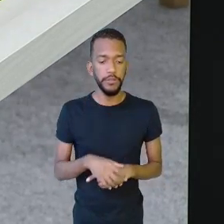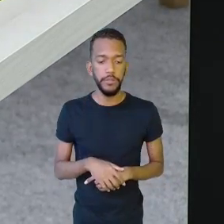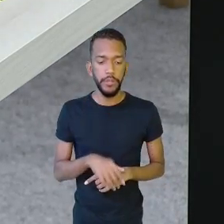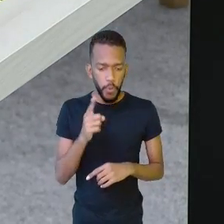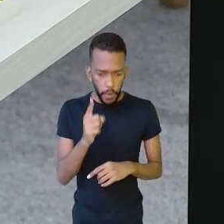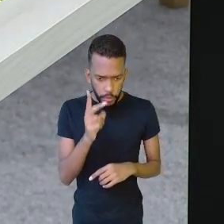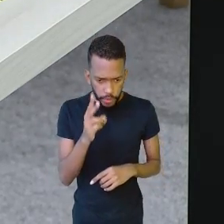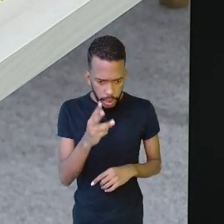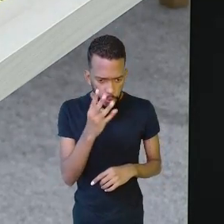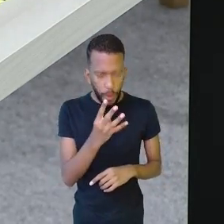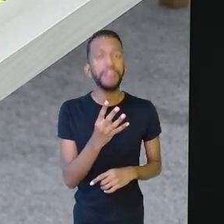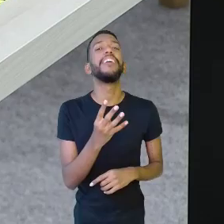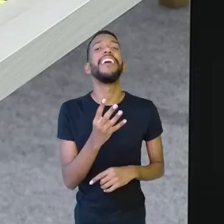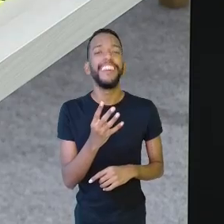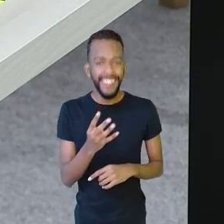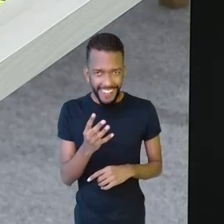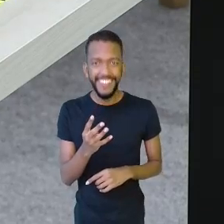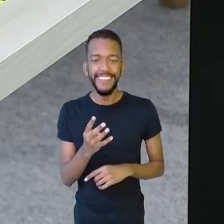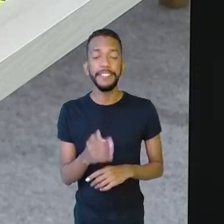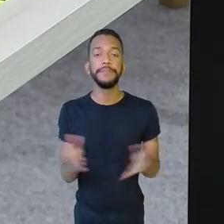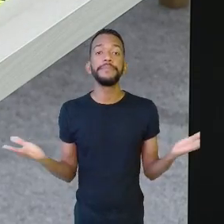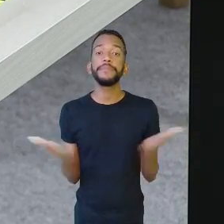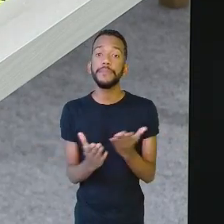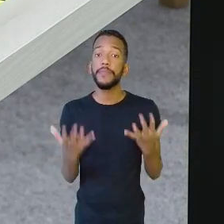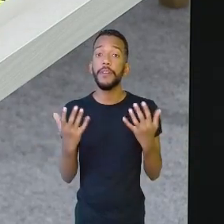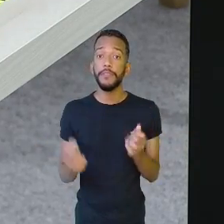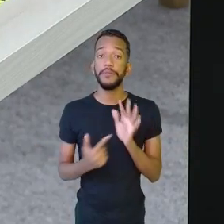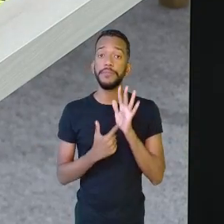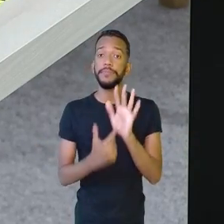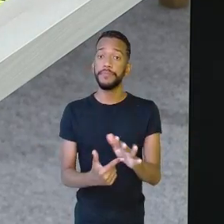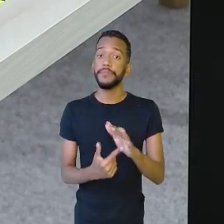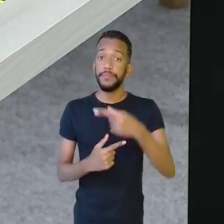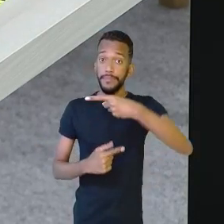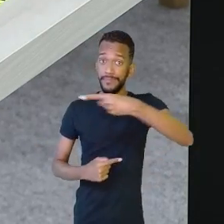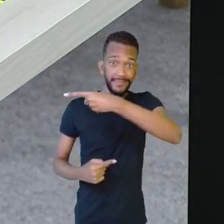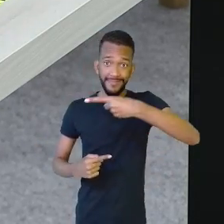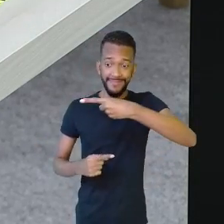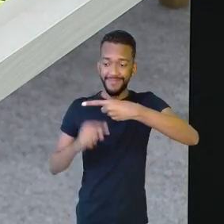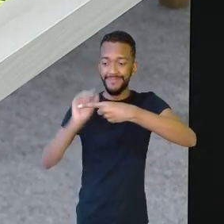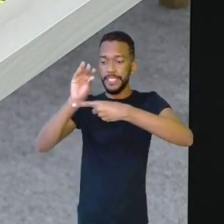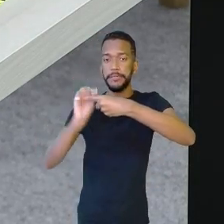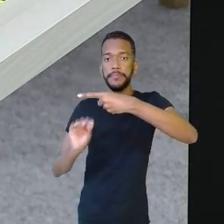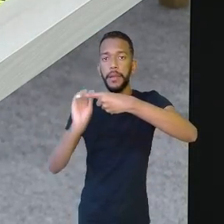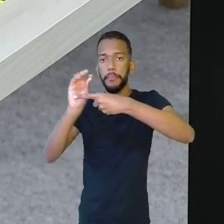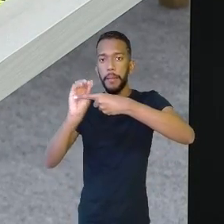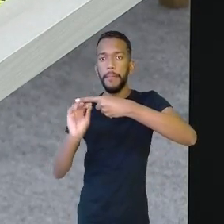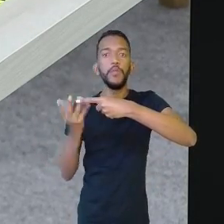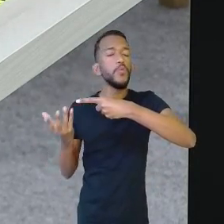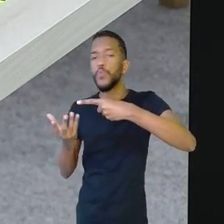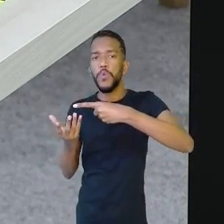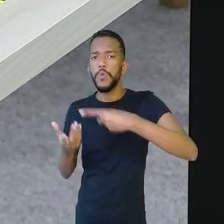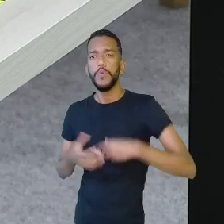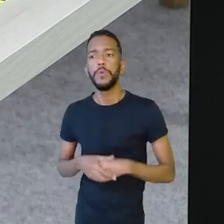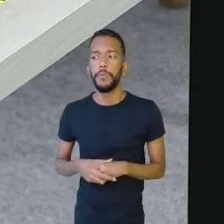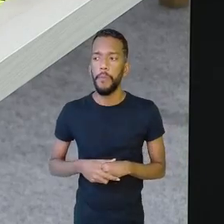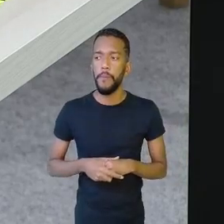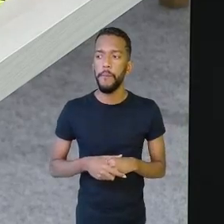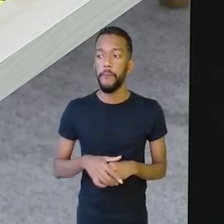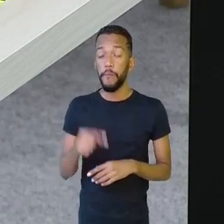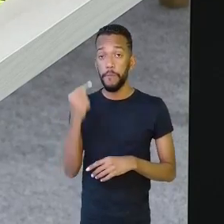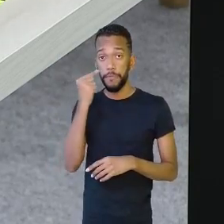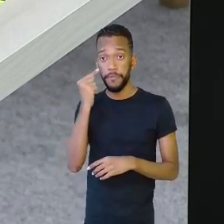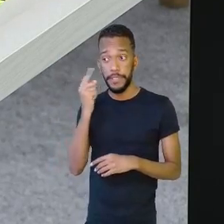1, 2, 3, 4. Então, vamos representar em forma de fração. Olha bem, o meu inteiro